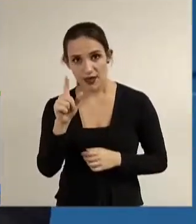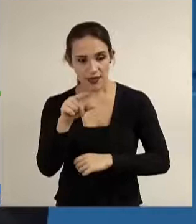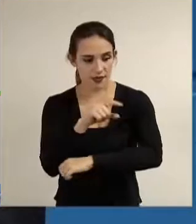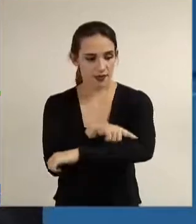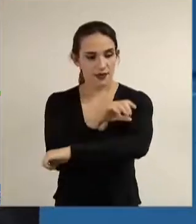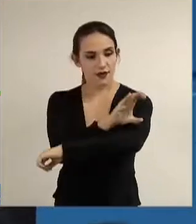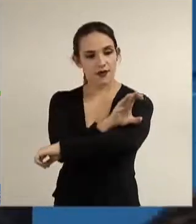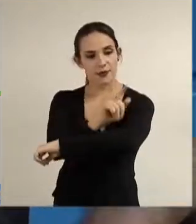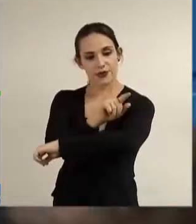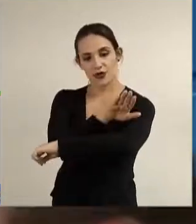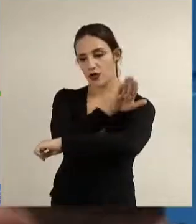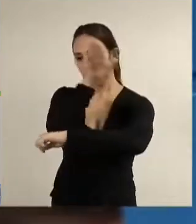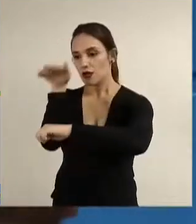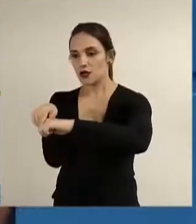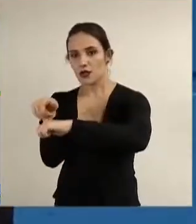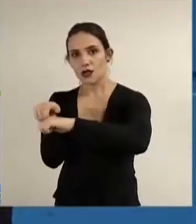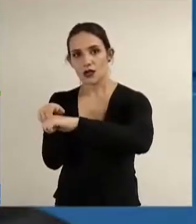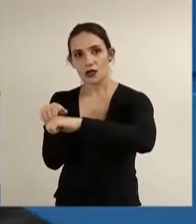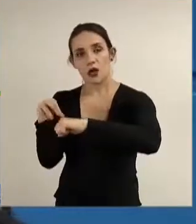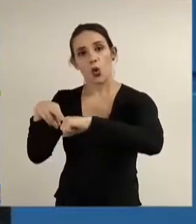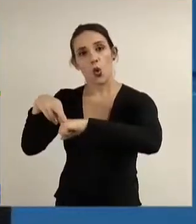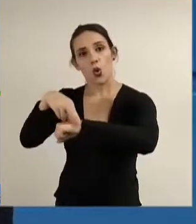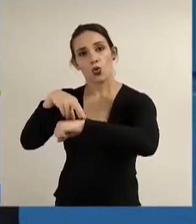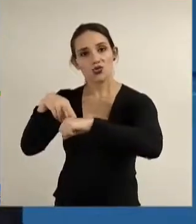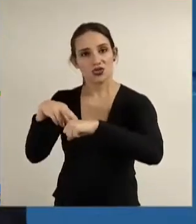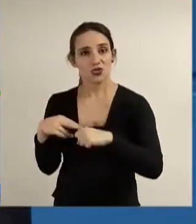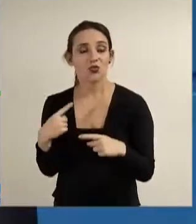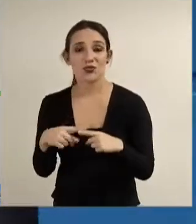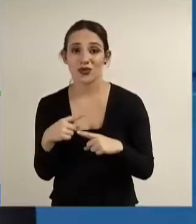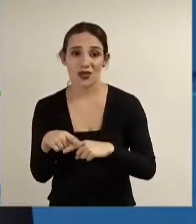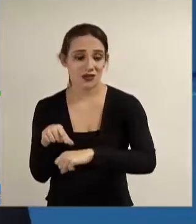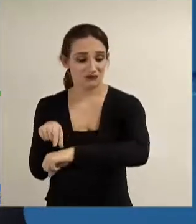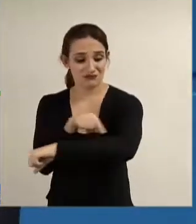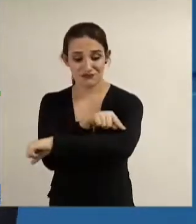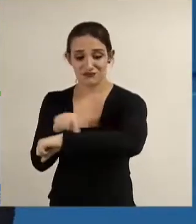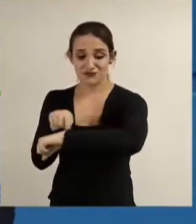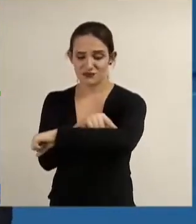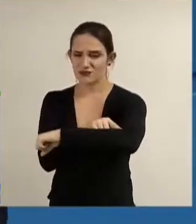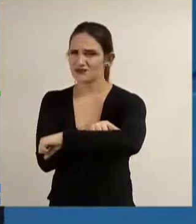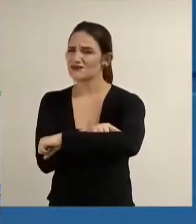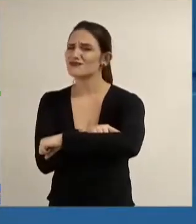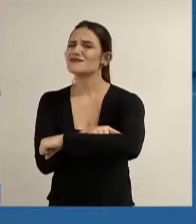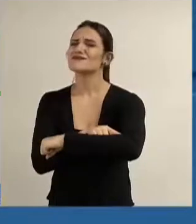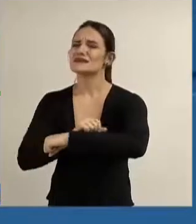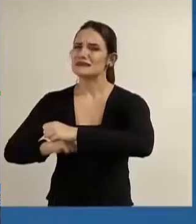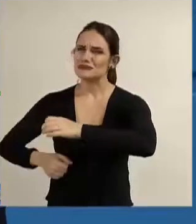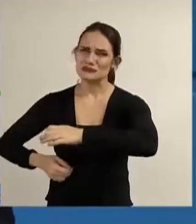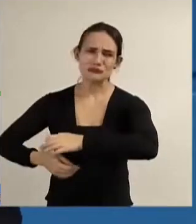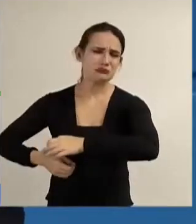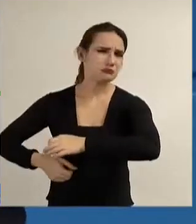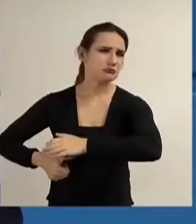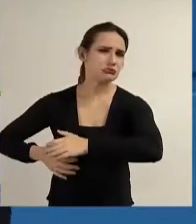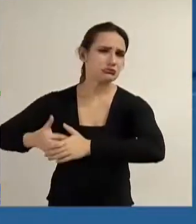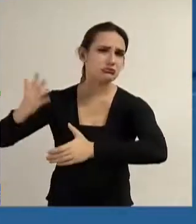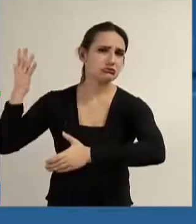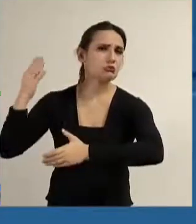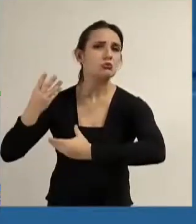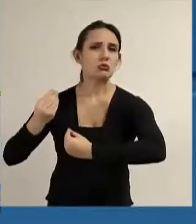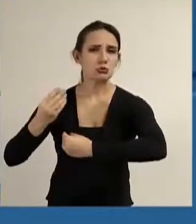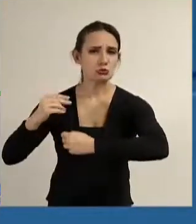Rochedo, que, inclusive, senhor presidente, é um trecho onde já ocorreram inúmeros